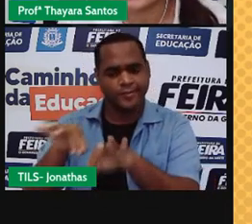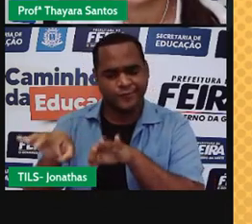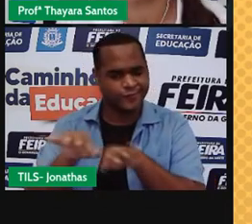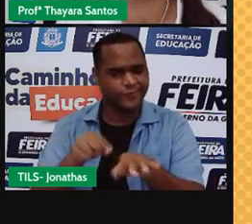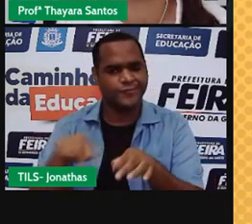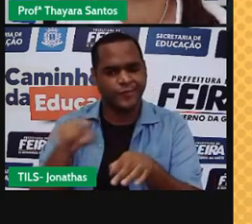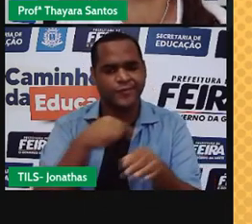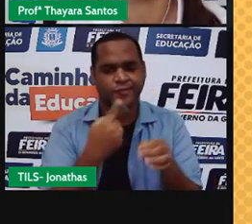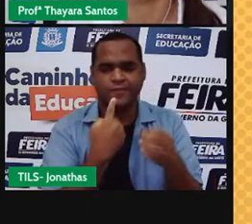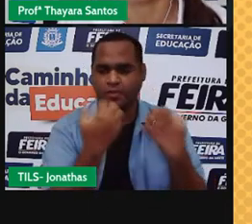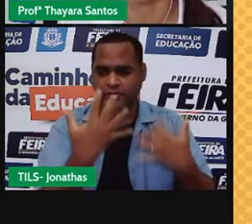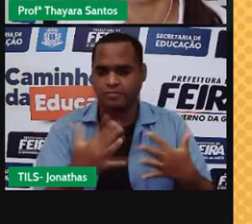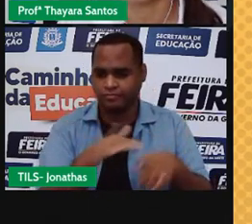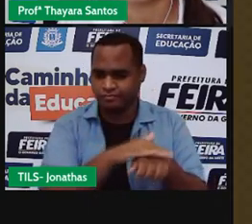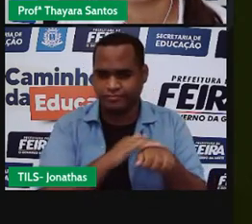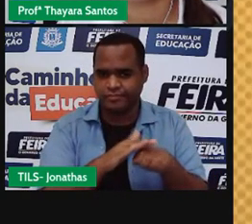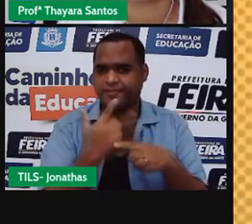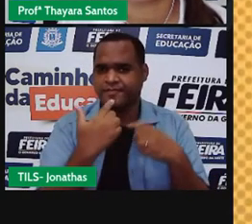antes.